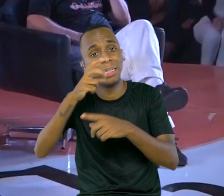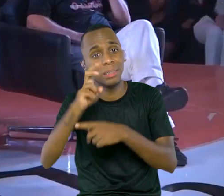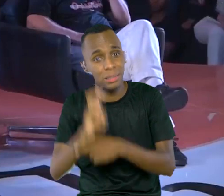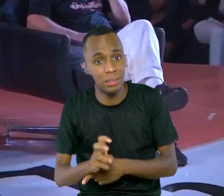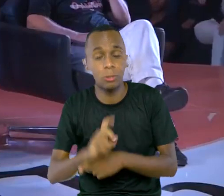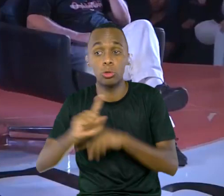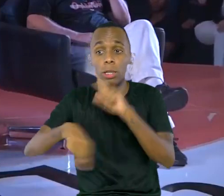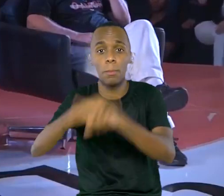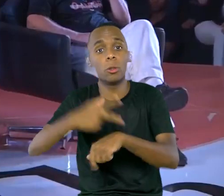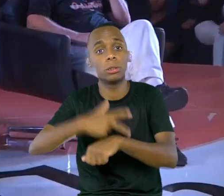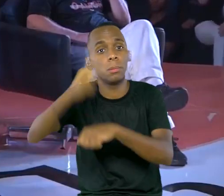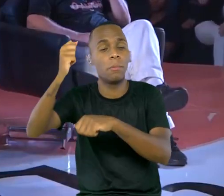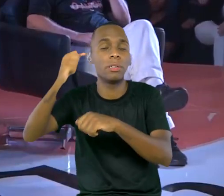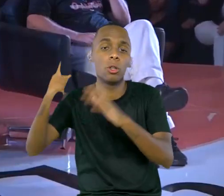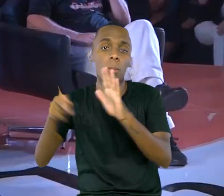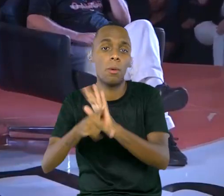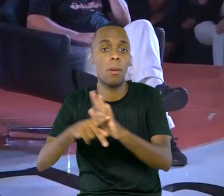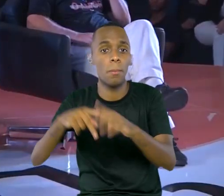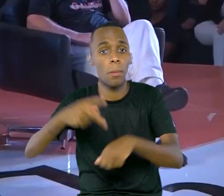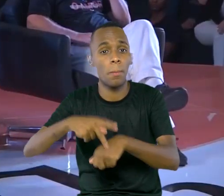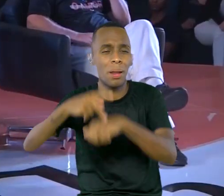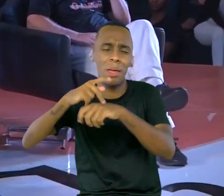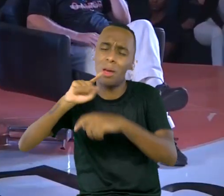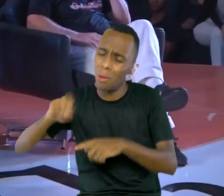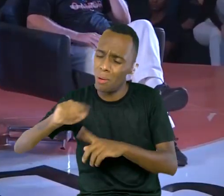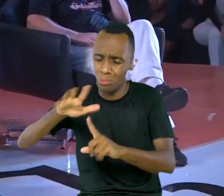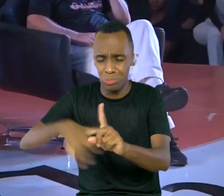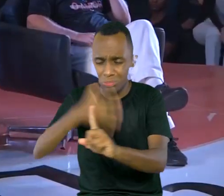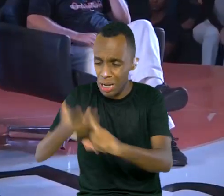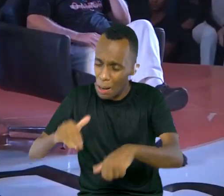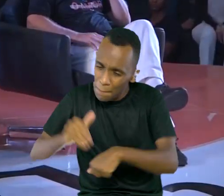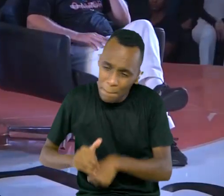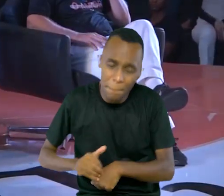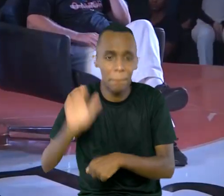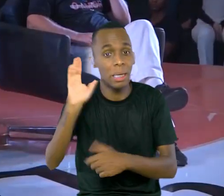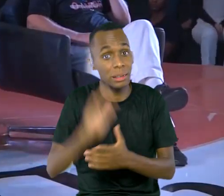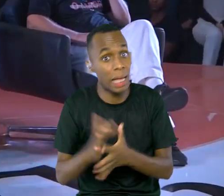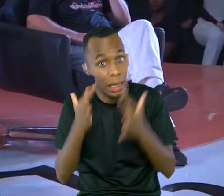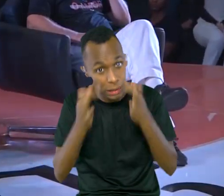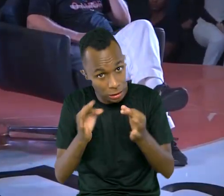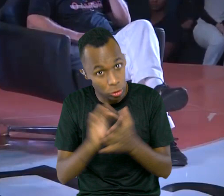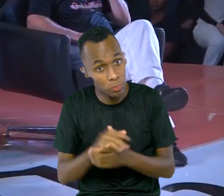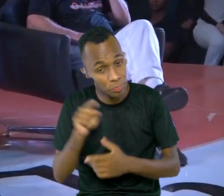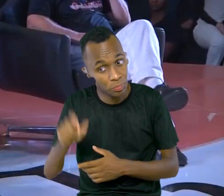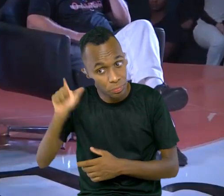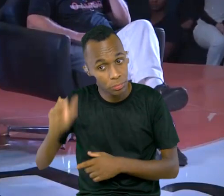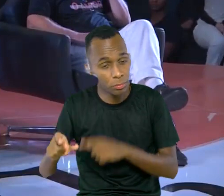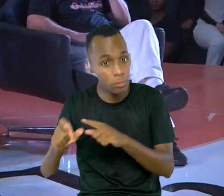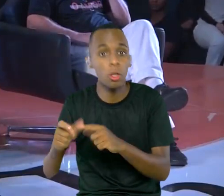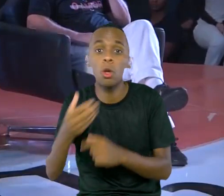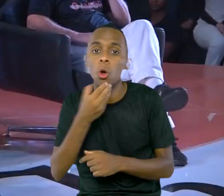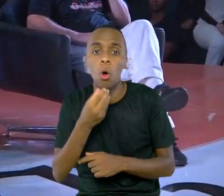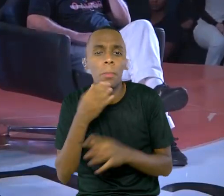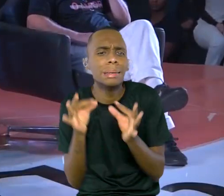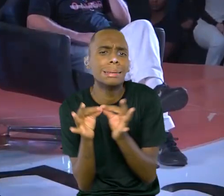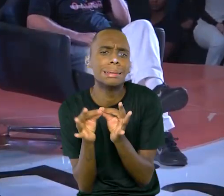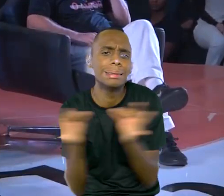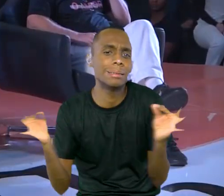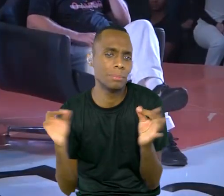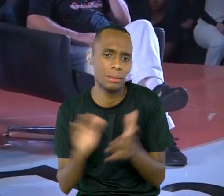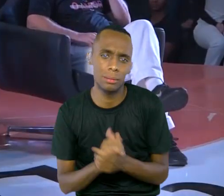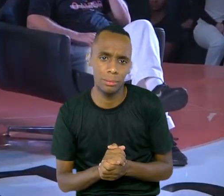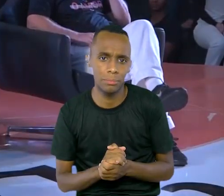mais 5 pós-mortem. É o brasileiro mais honrado. E era um homem, atenção,